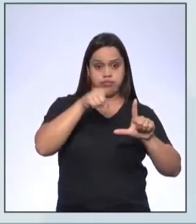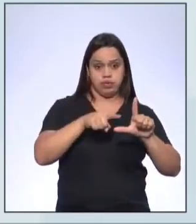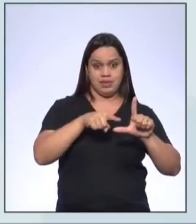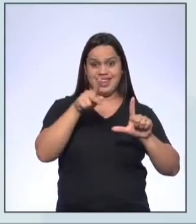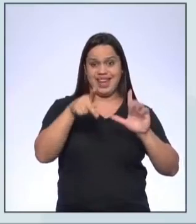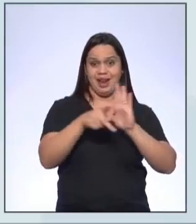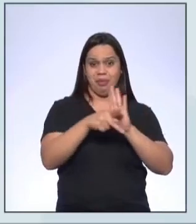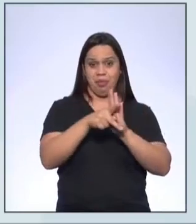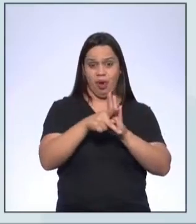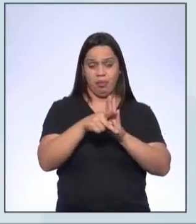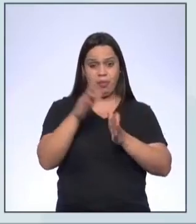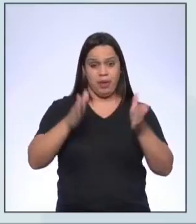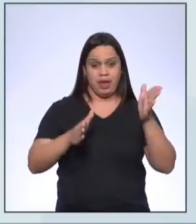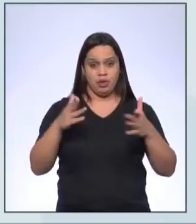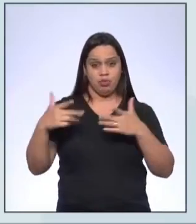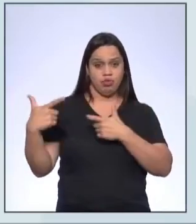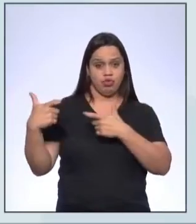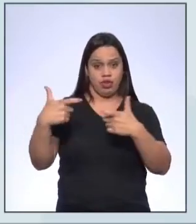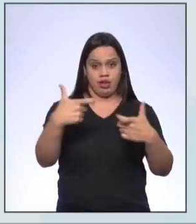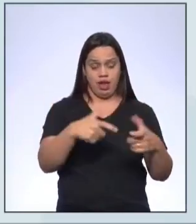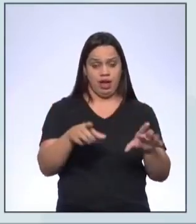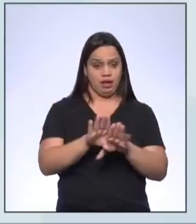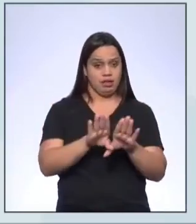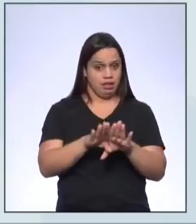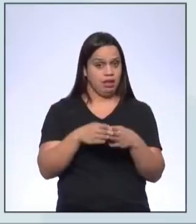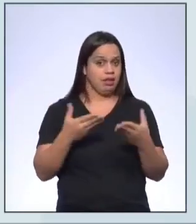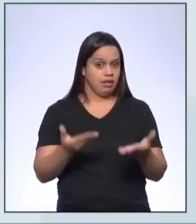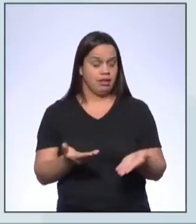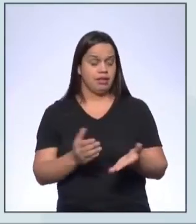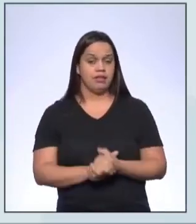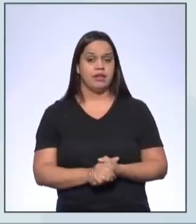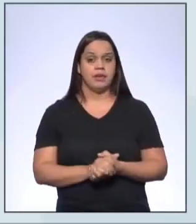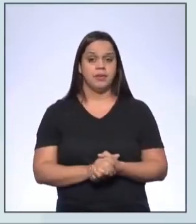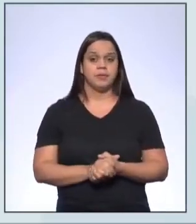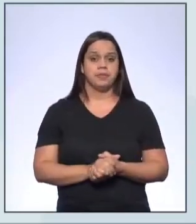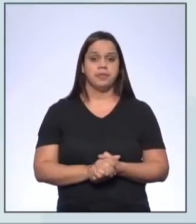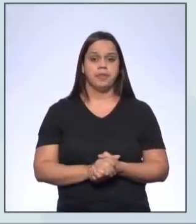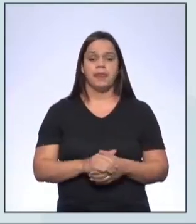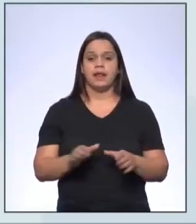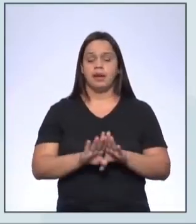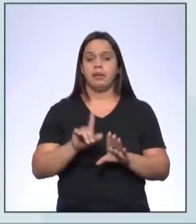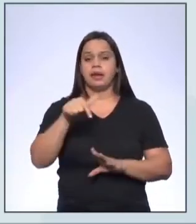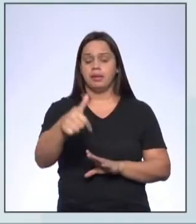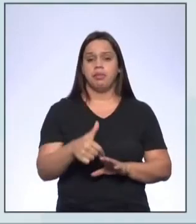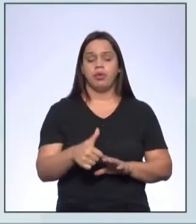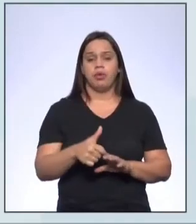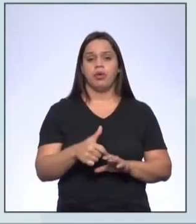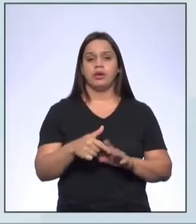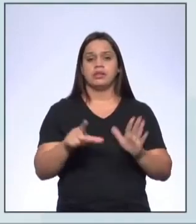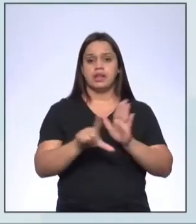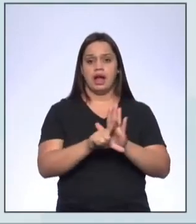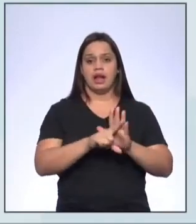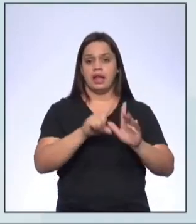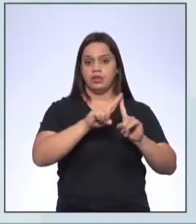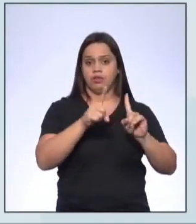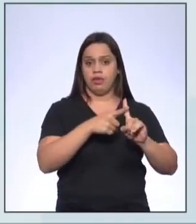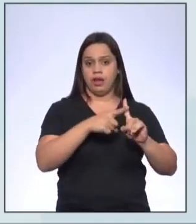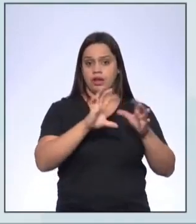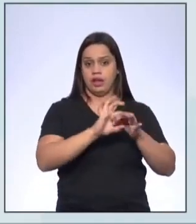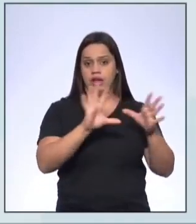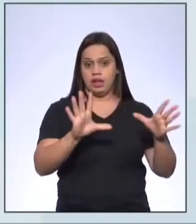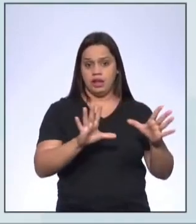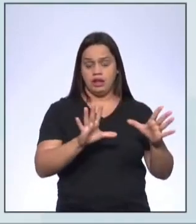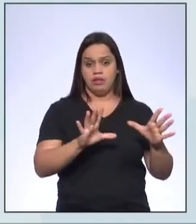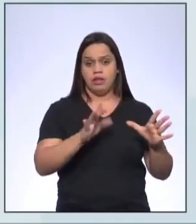né? E aquele depois da lei do ventre livre, que trouxeram, né, as pessoas para trabalhar